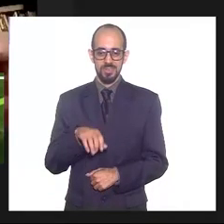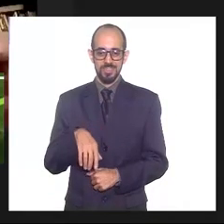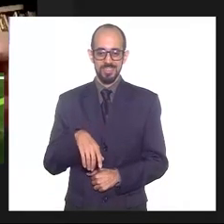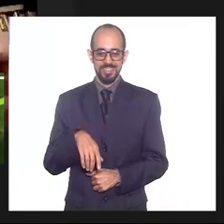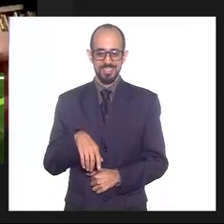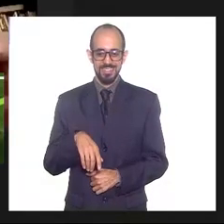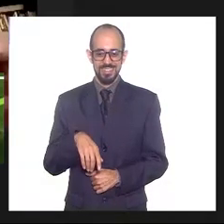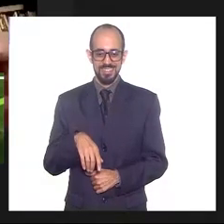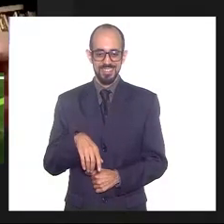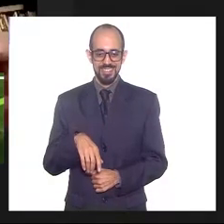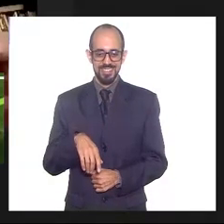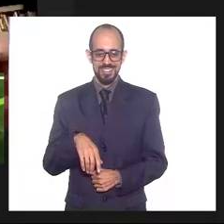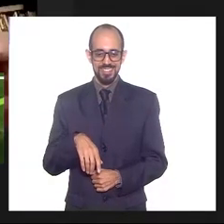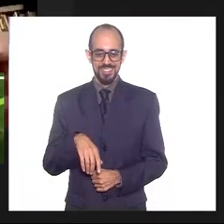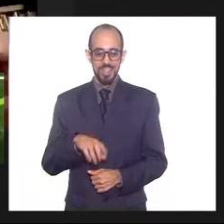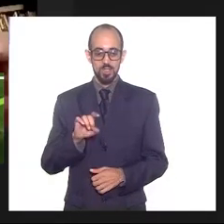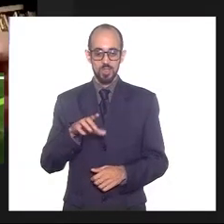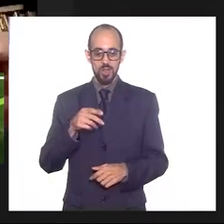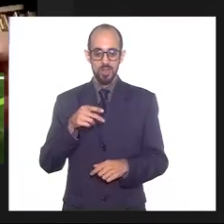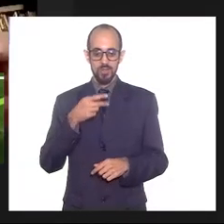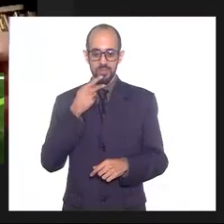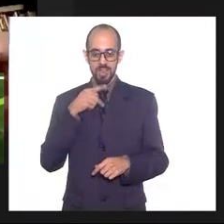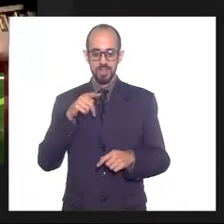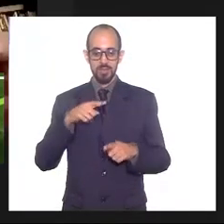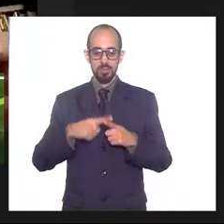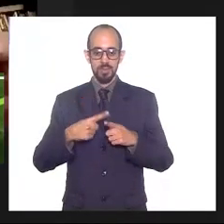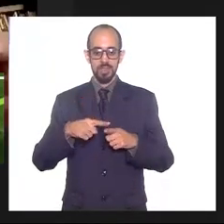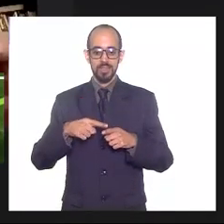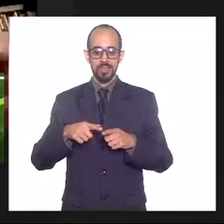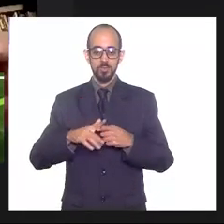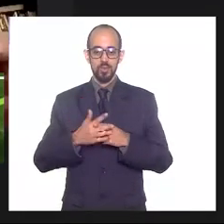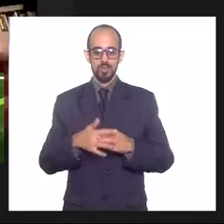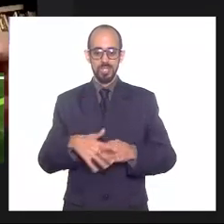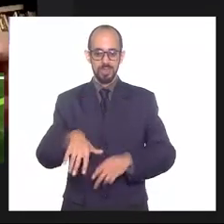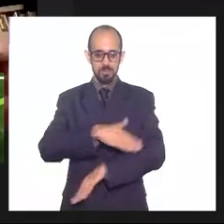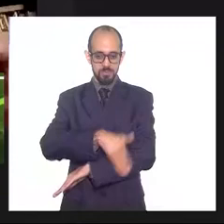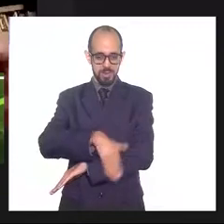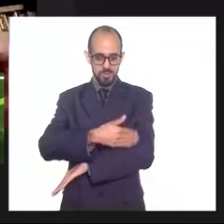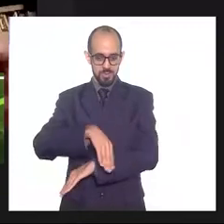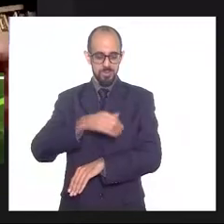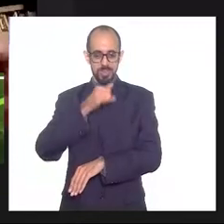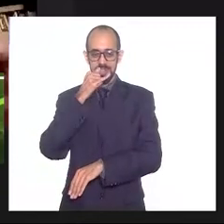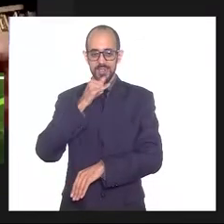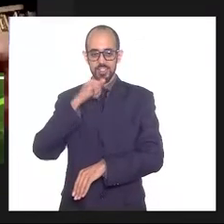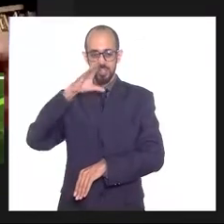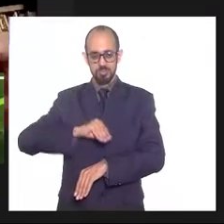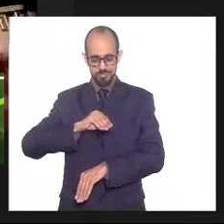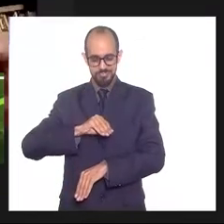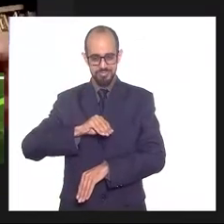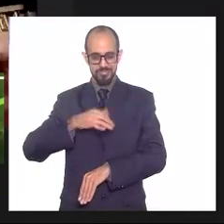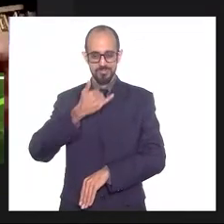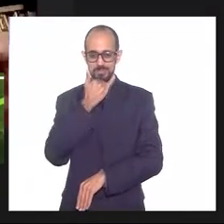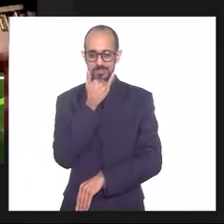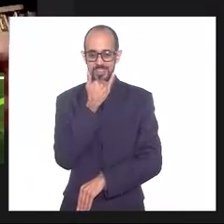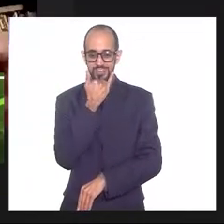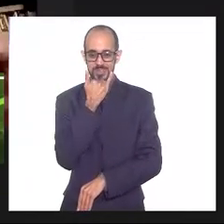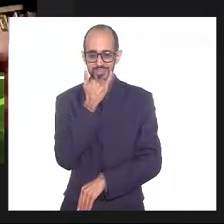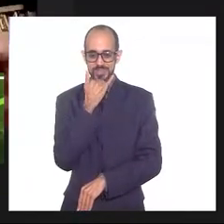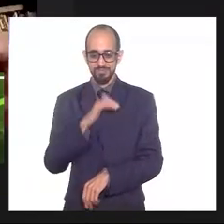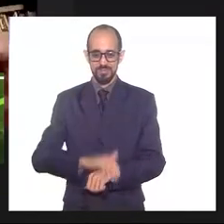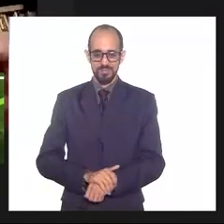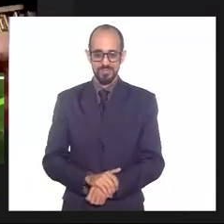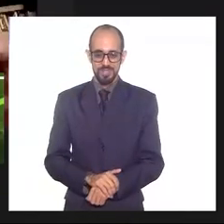tá fazendo reparo aqui na rua e toda hora tá caindo da energia me perdoe viu o bom